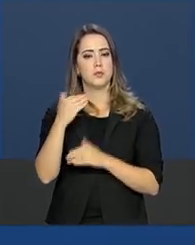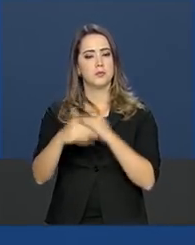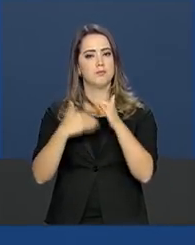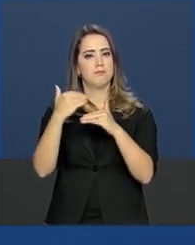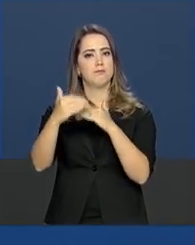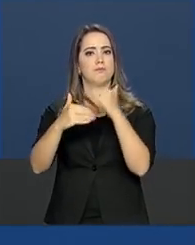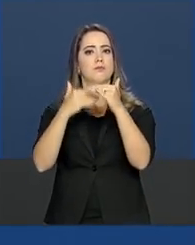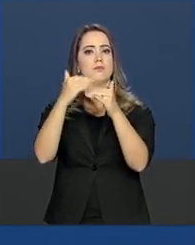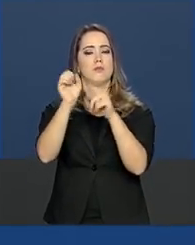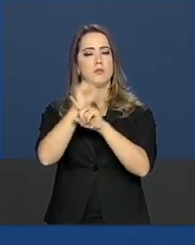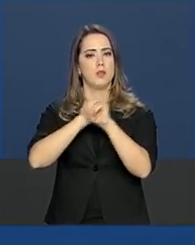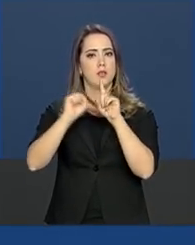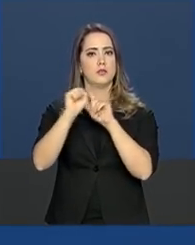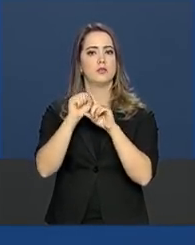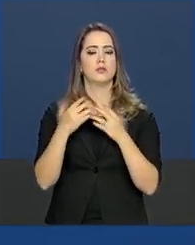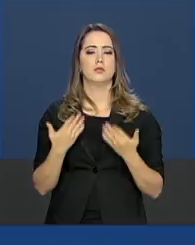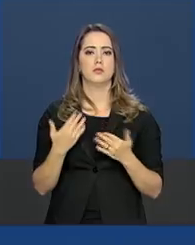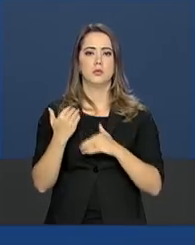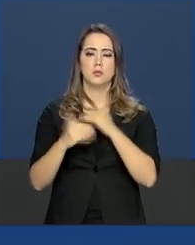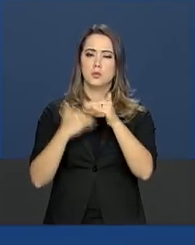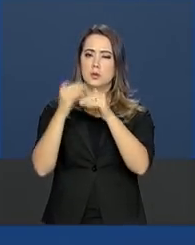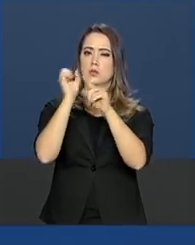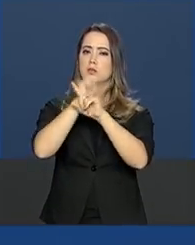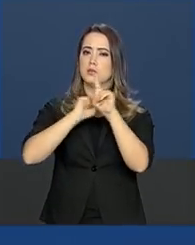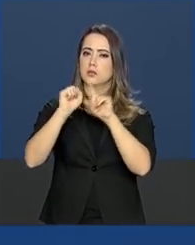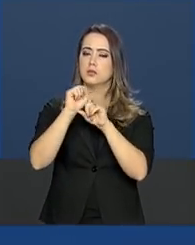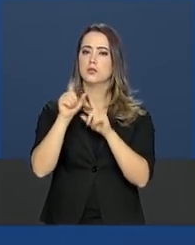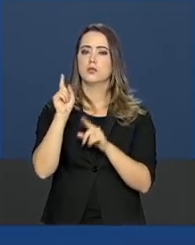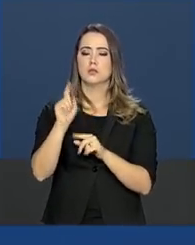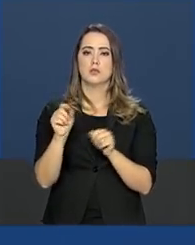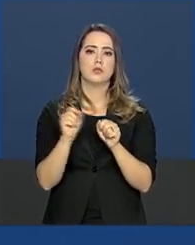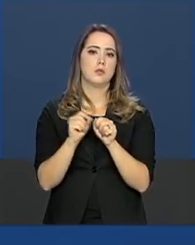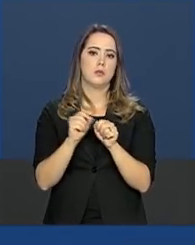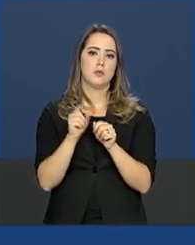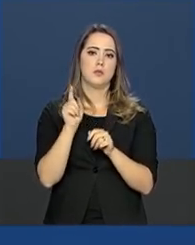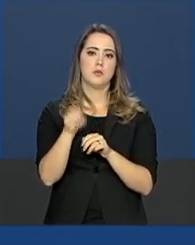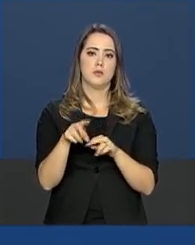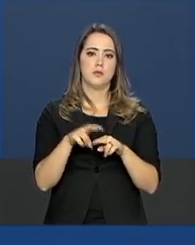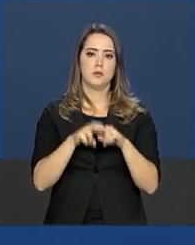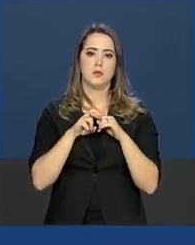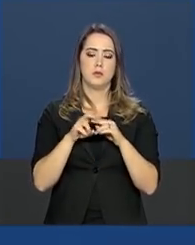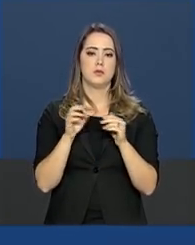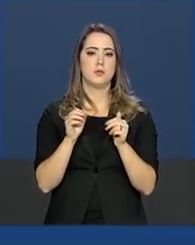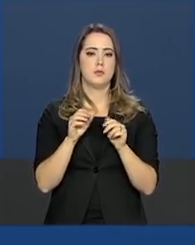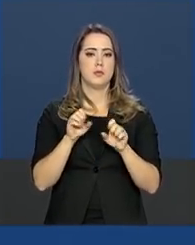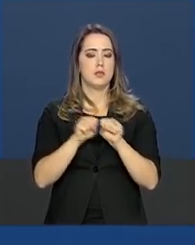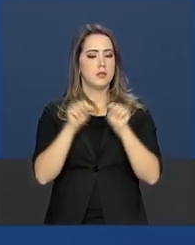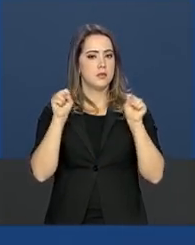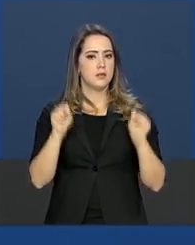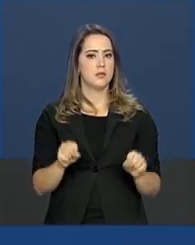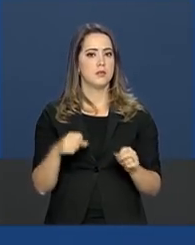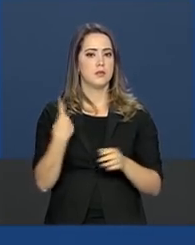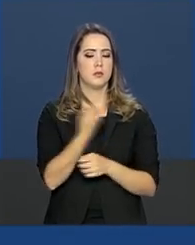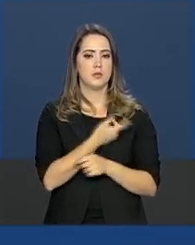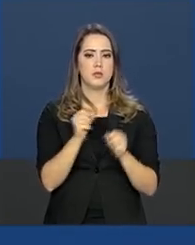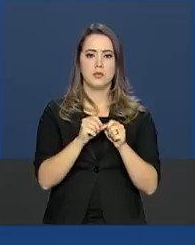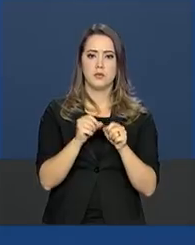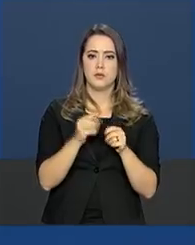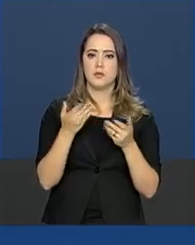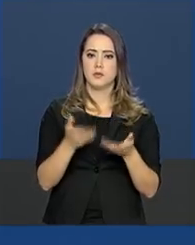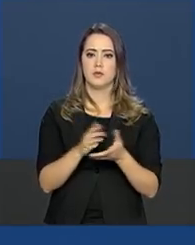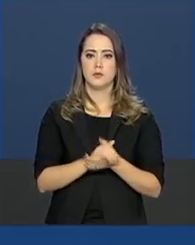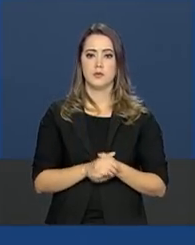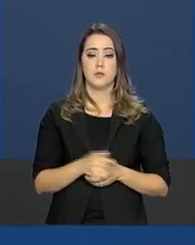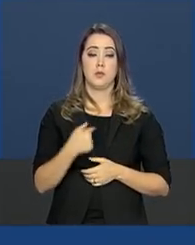ascensão social. Uma ascensão social que se faz por este sistema que estamos adotando. E, se me permitem